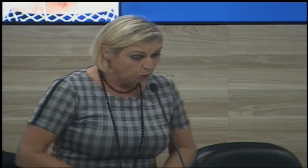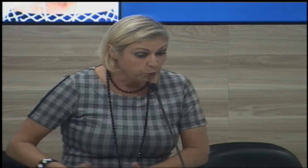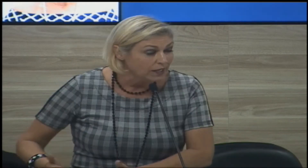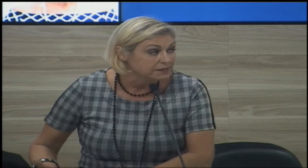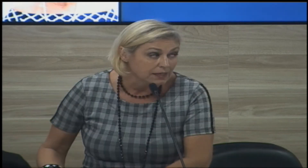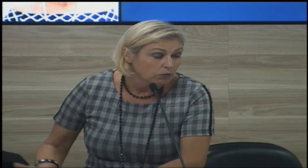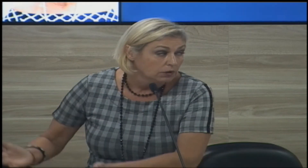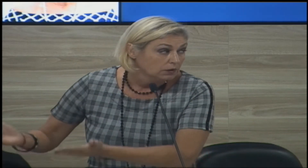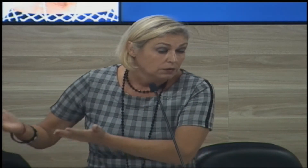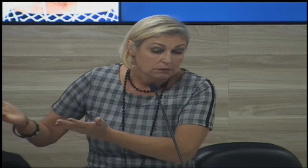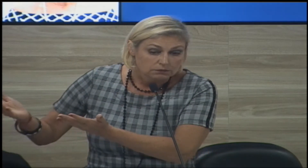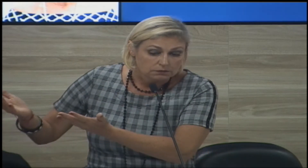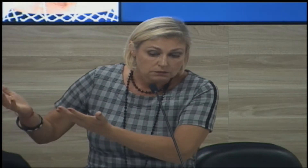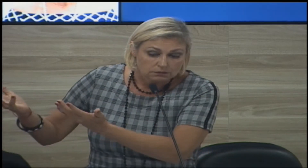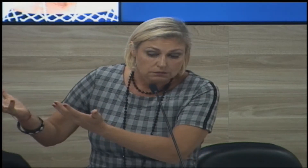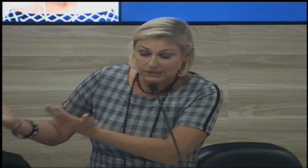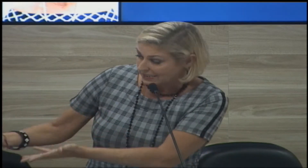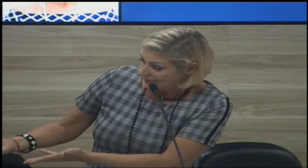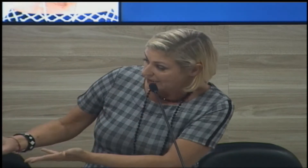A população